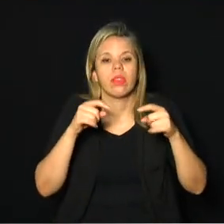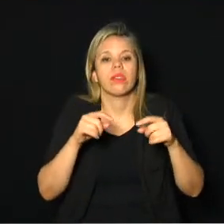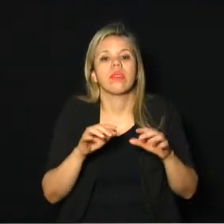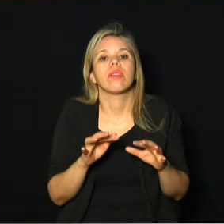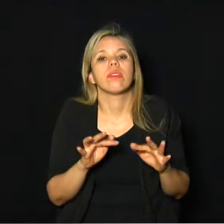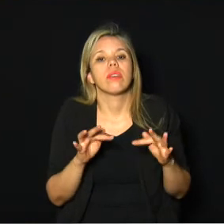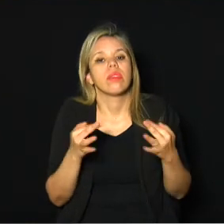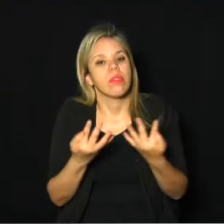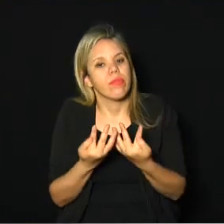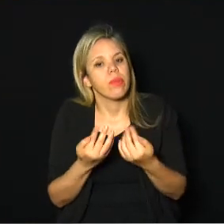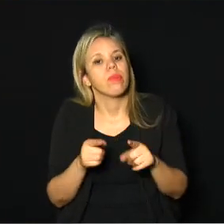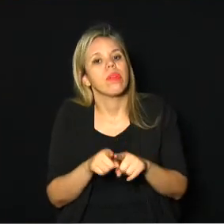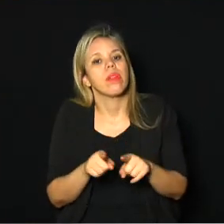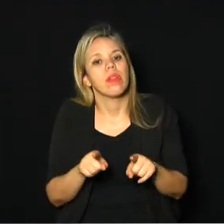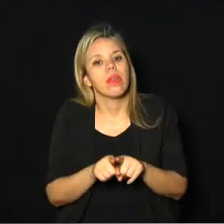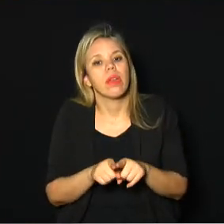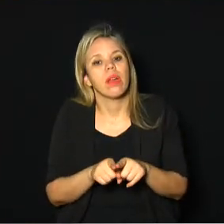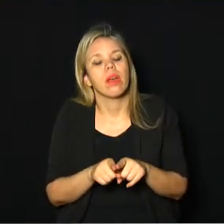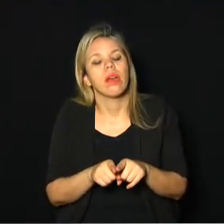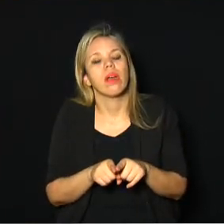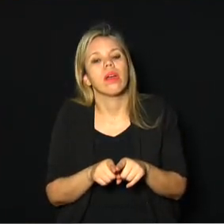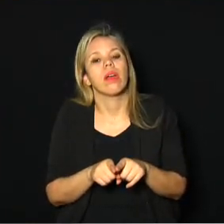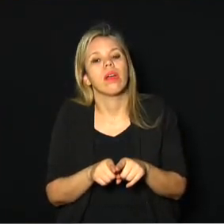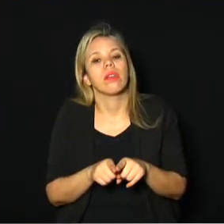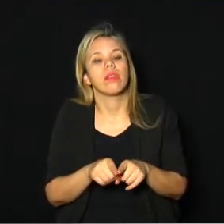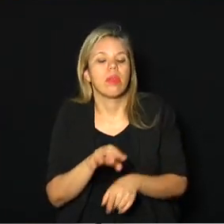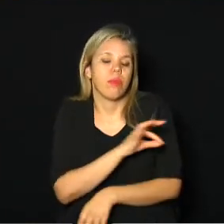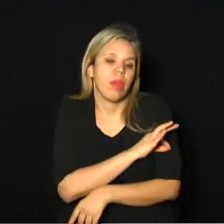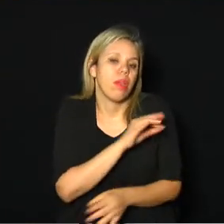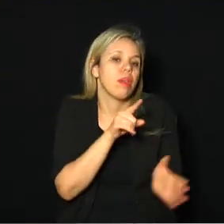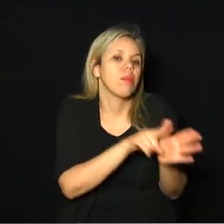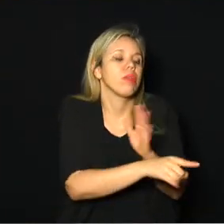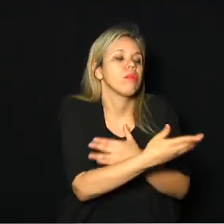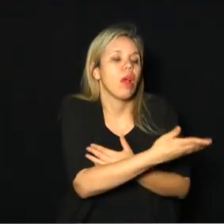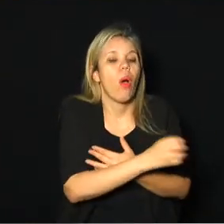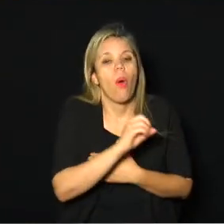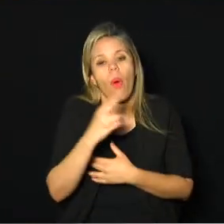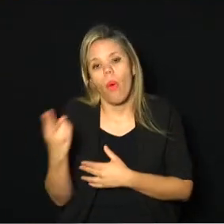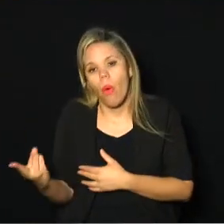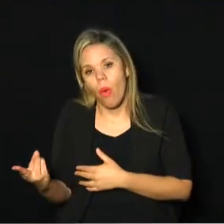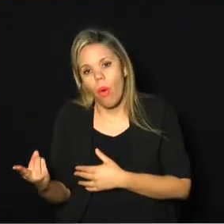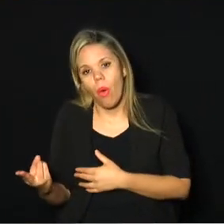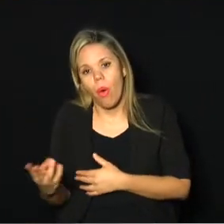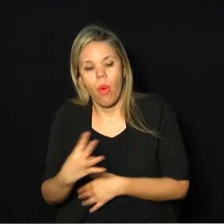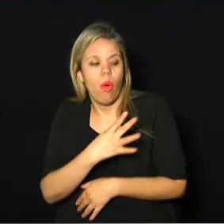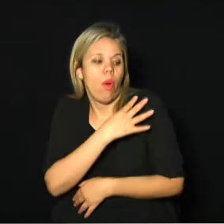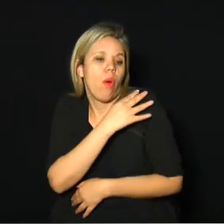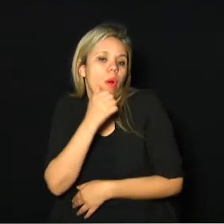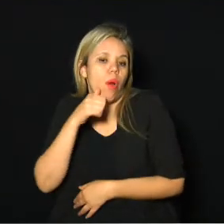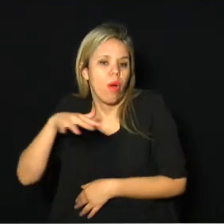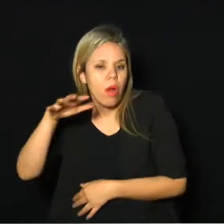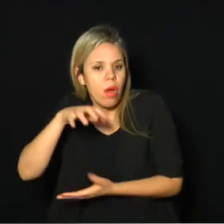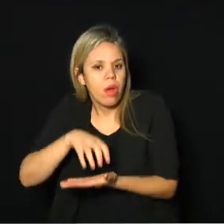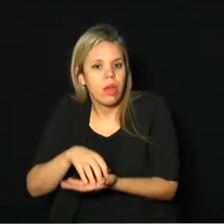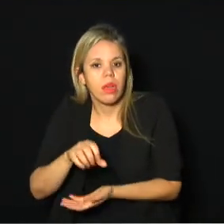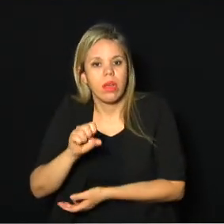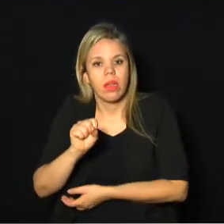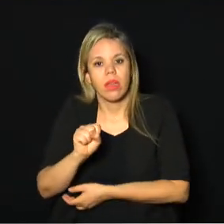familiar tanto para o Executivo, quanto para a Delegacia da Mulher, para o